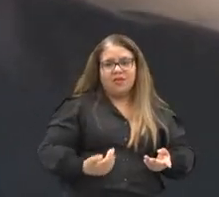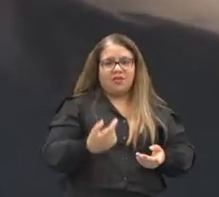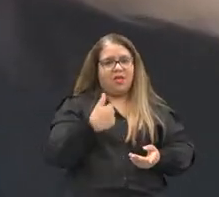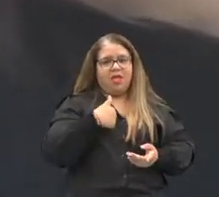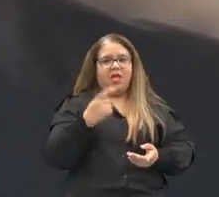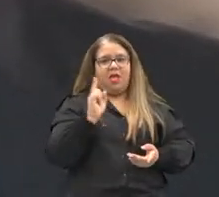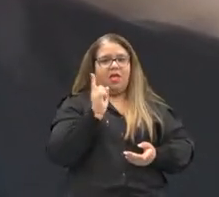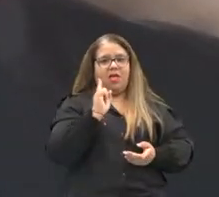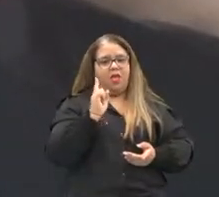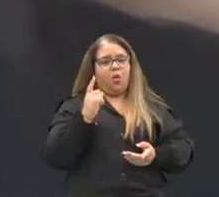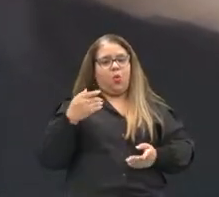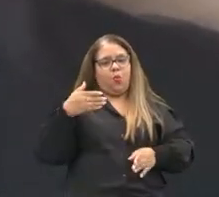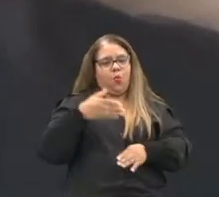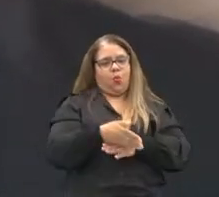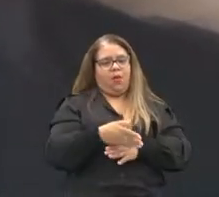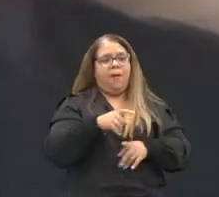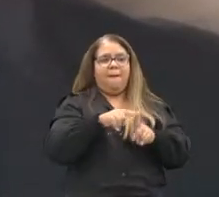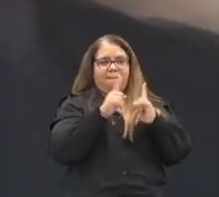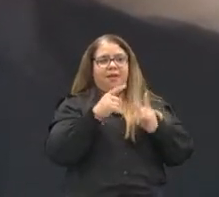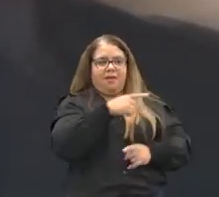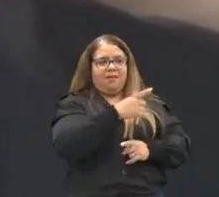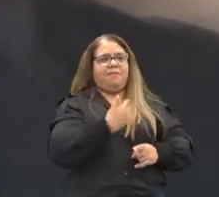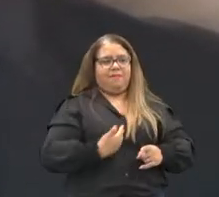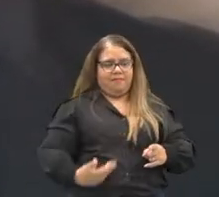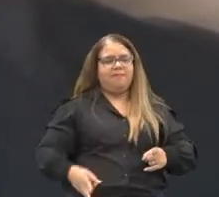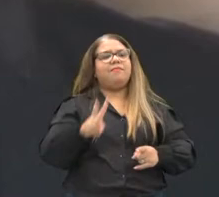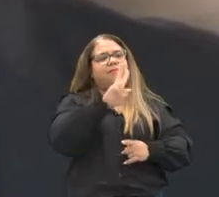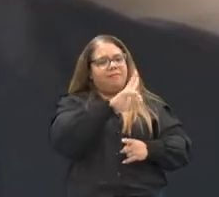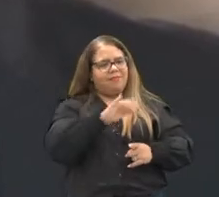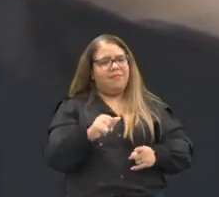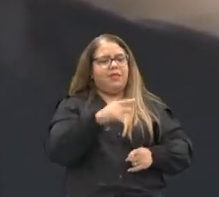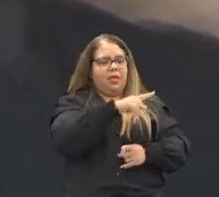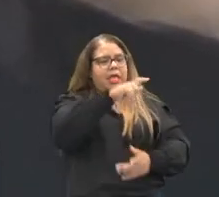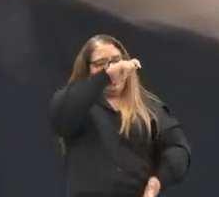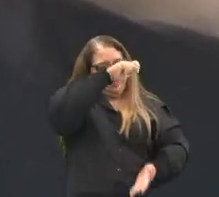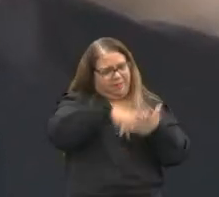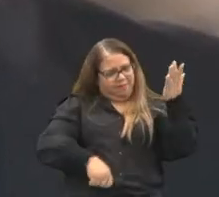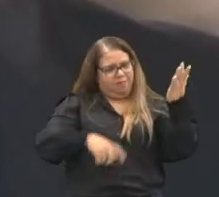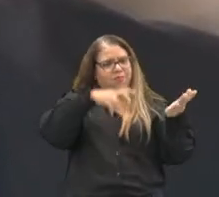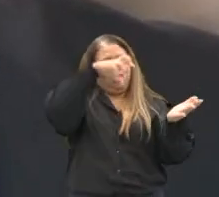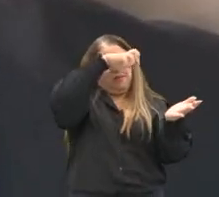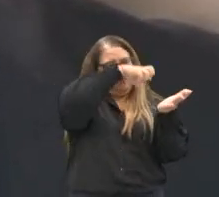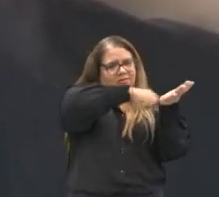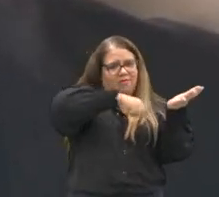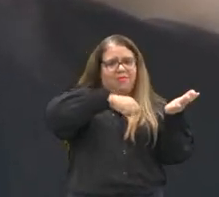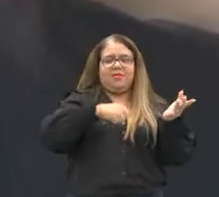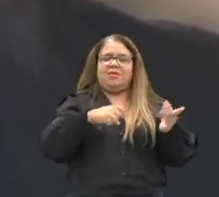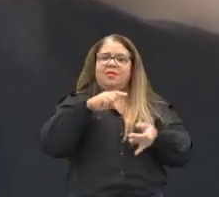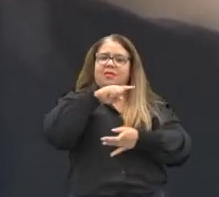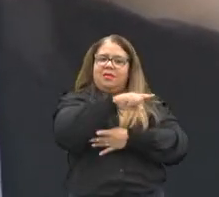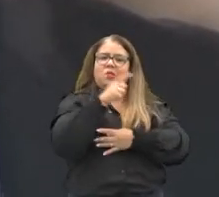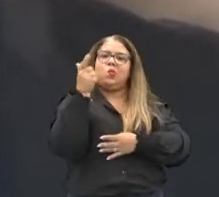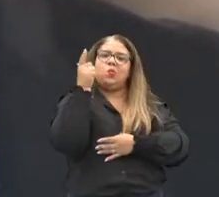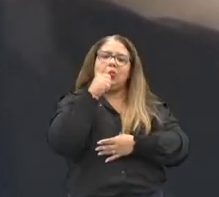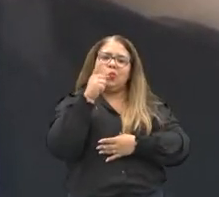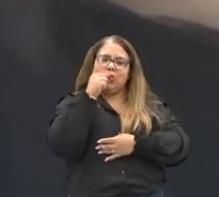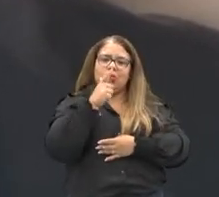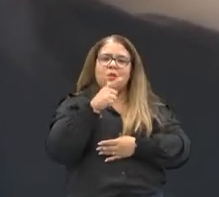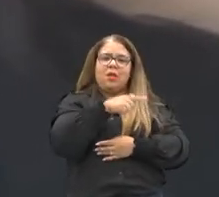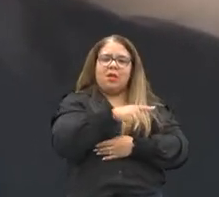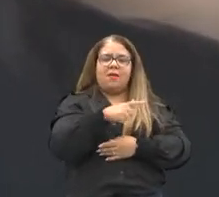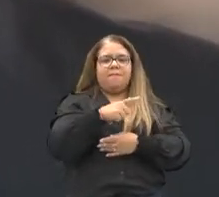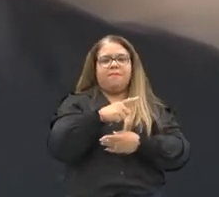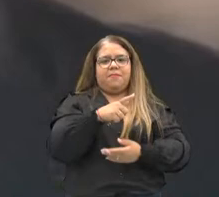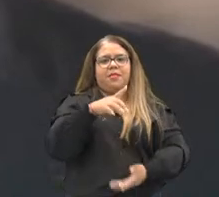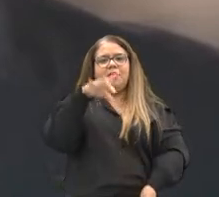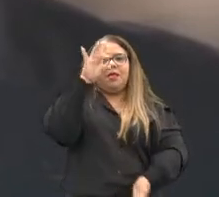mais aqui vivo, mas você vai ser governador. Eu quero que você assine o seu termo de posse para concretizar